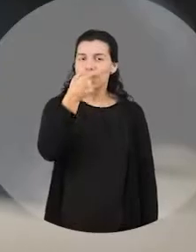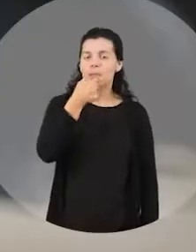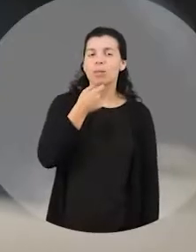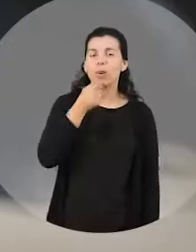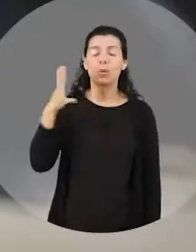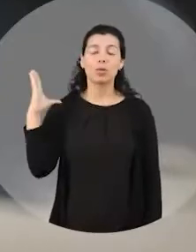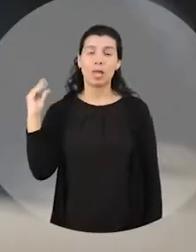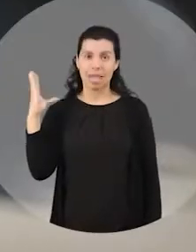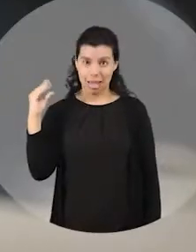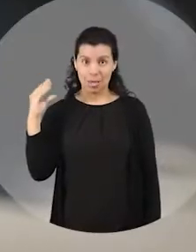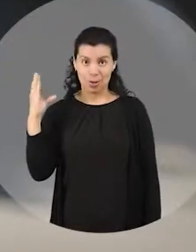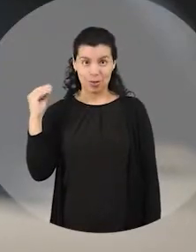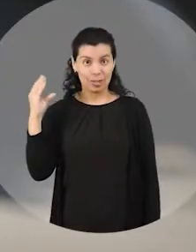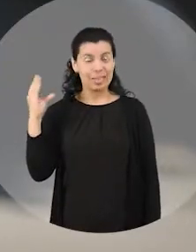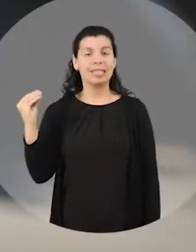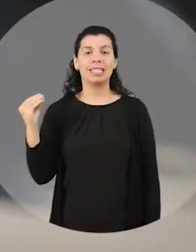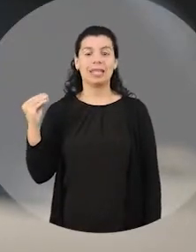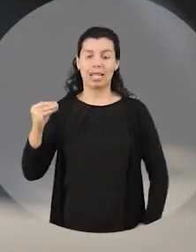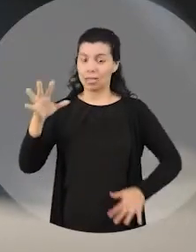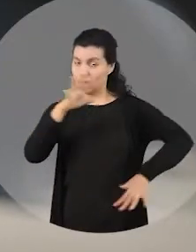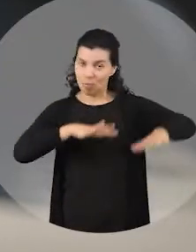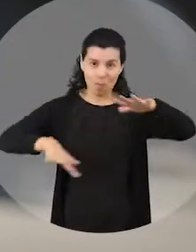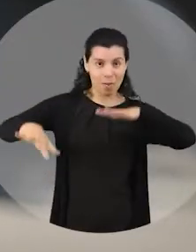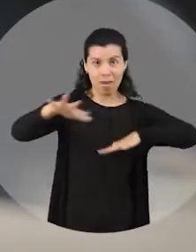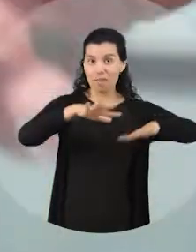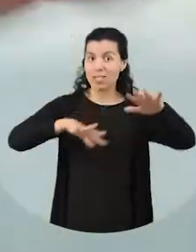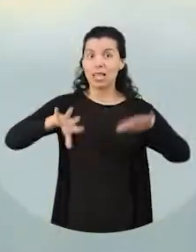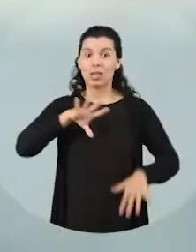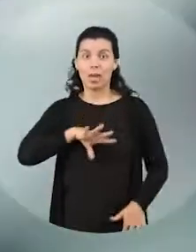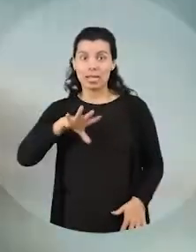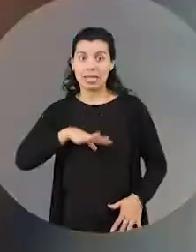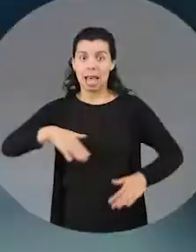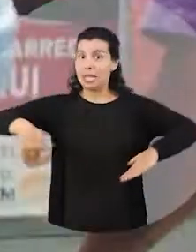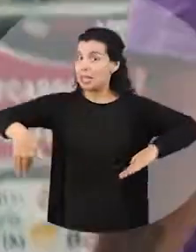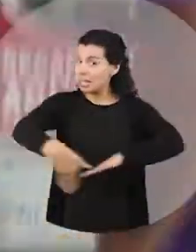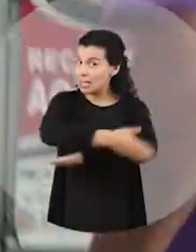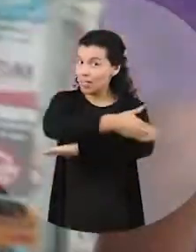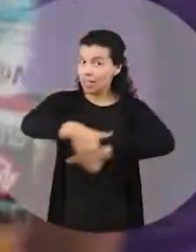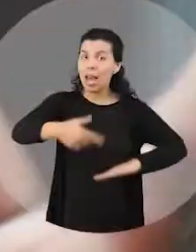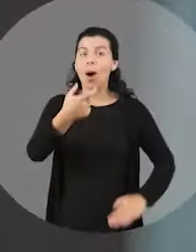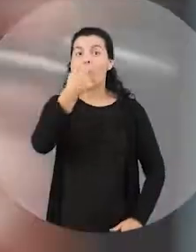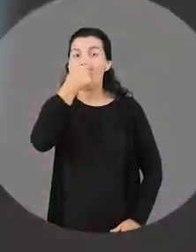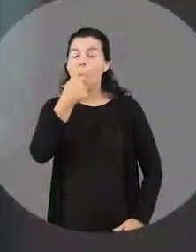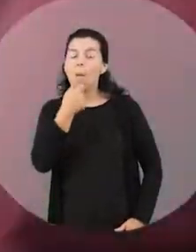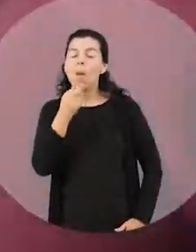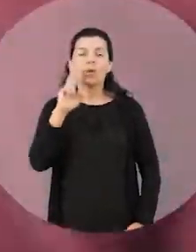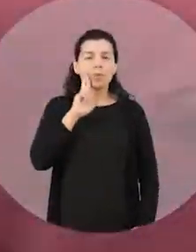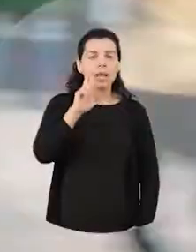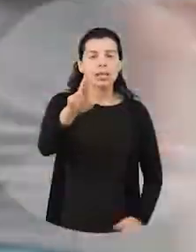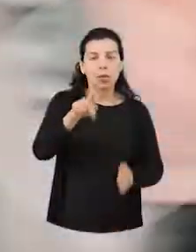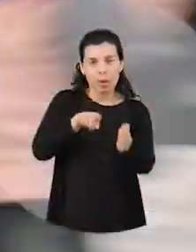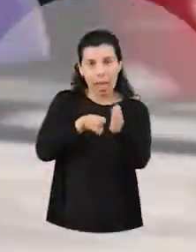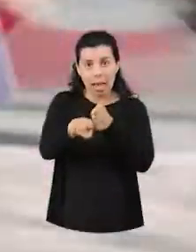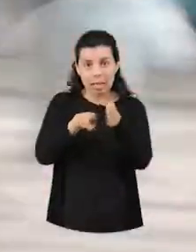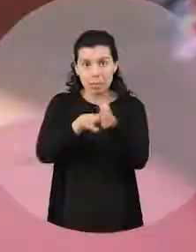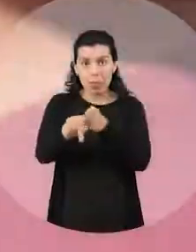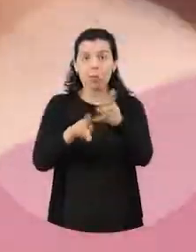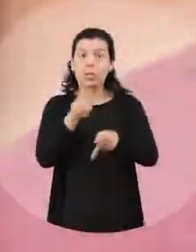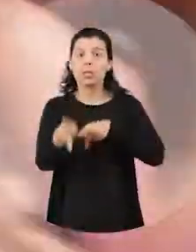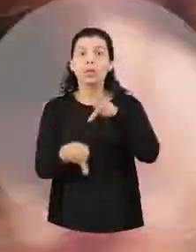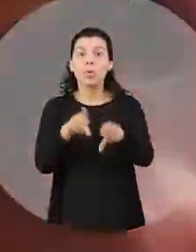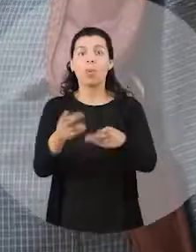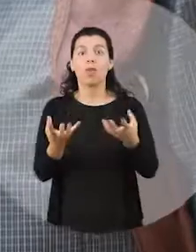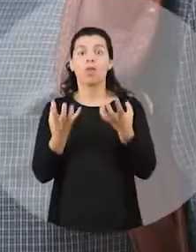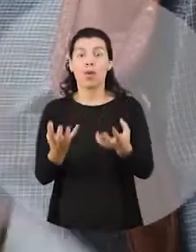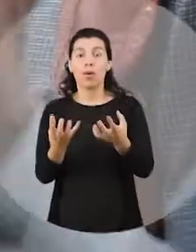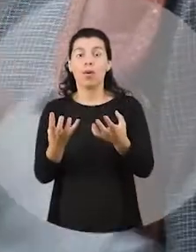coragem se Guilherme boulos que não estão tomando conta da cidade vamos esteve nas ruas de São Paulo para responder cara cara